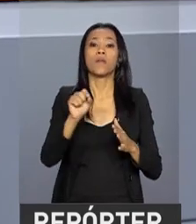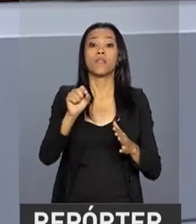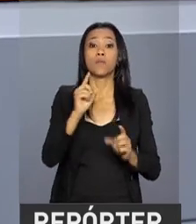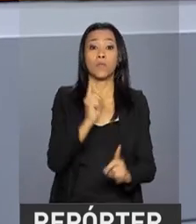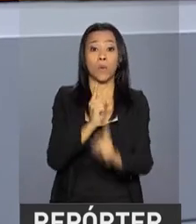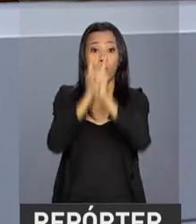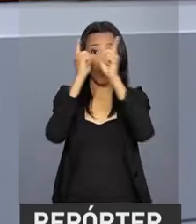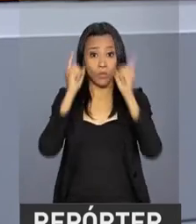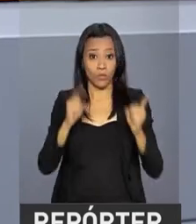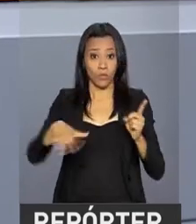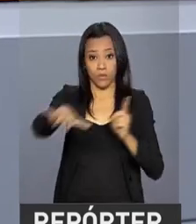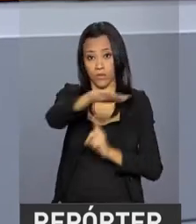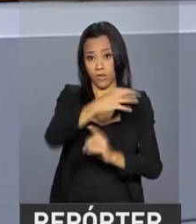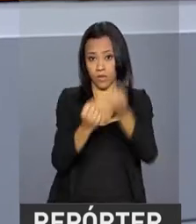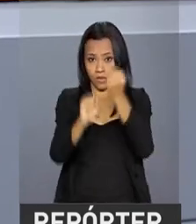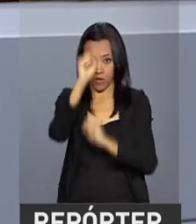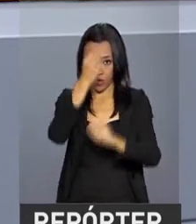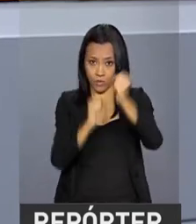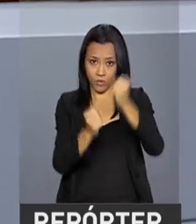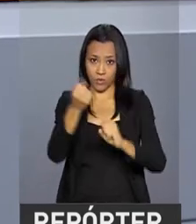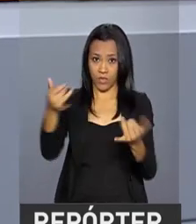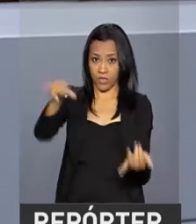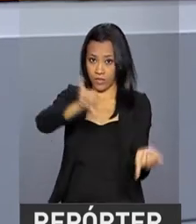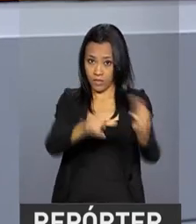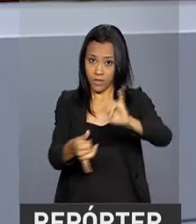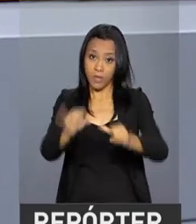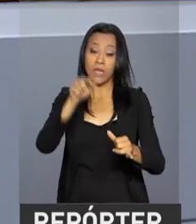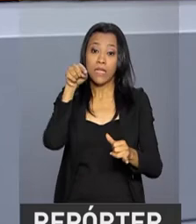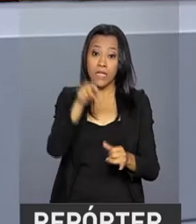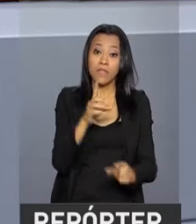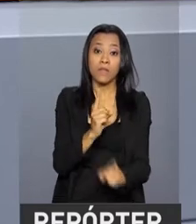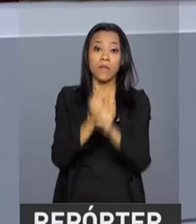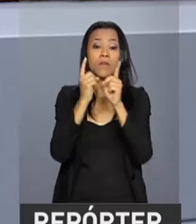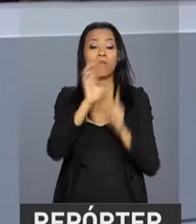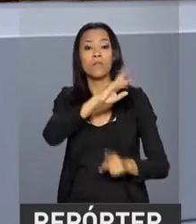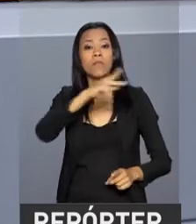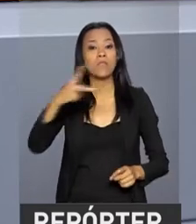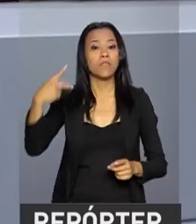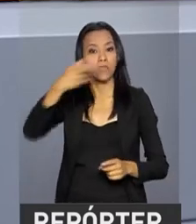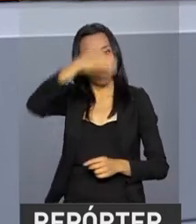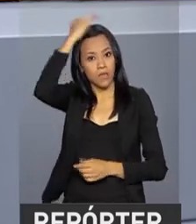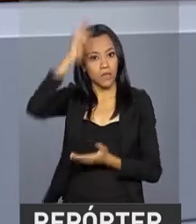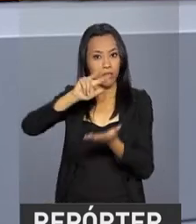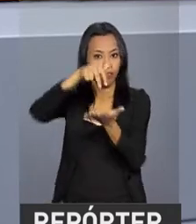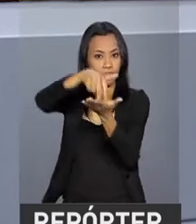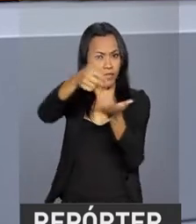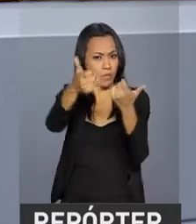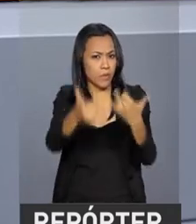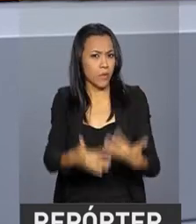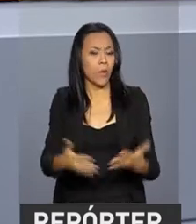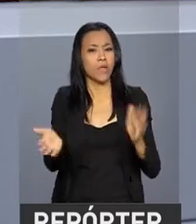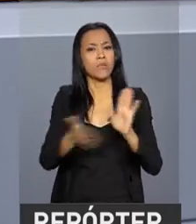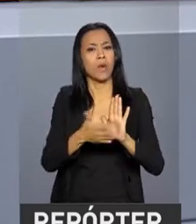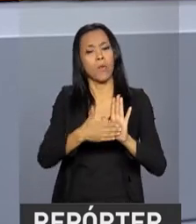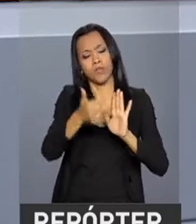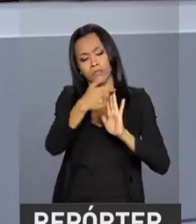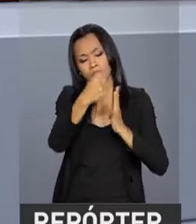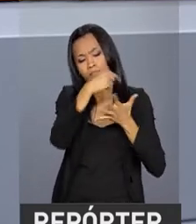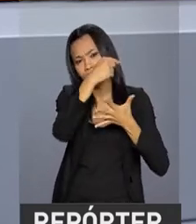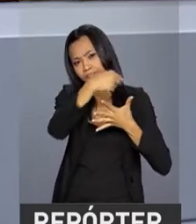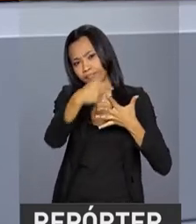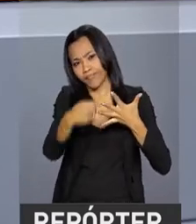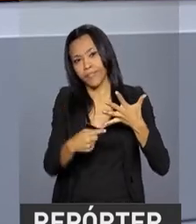anual da indústria química durante o evento o presidente ressaltou a importância da aprovação das reformas em andamento como a da previdência